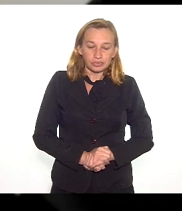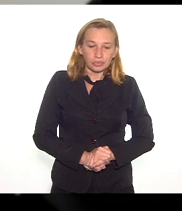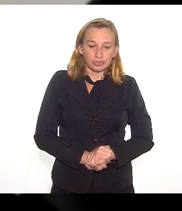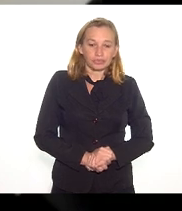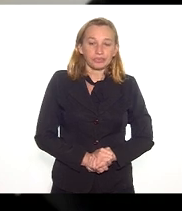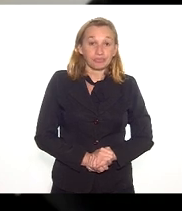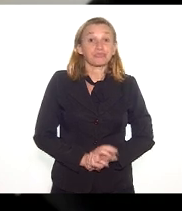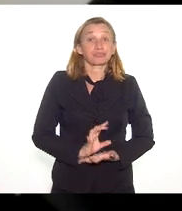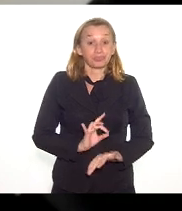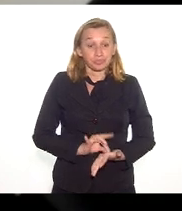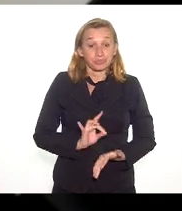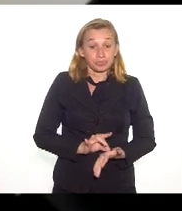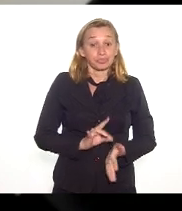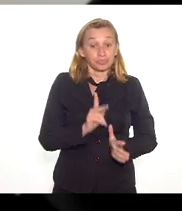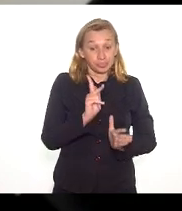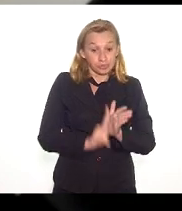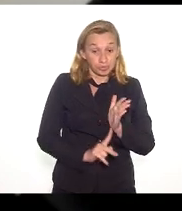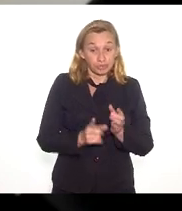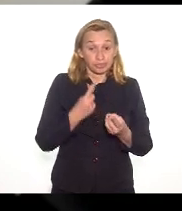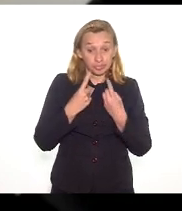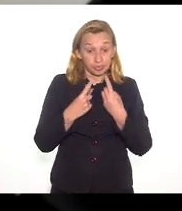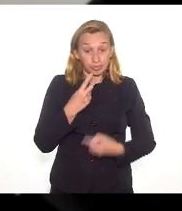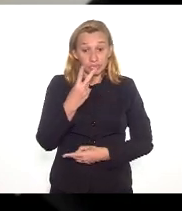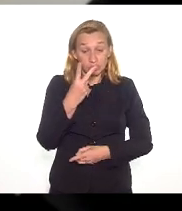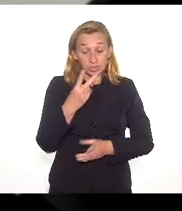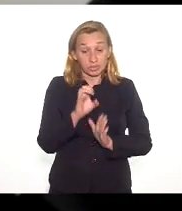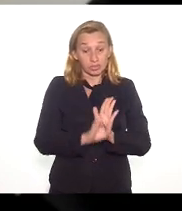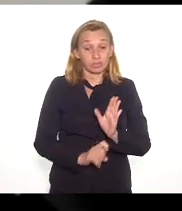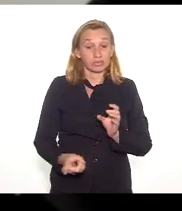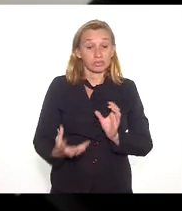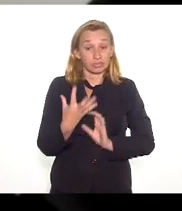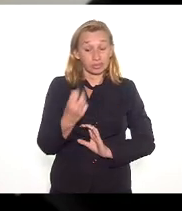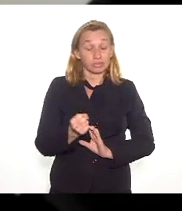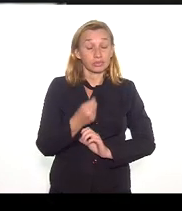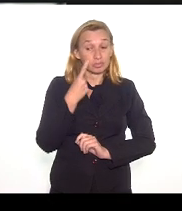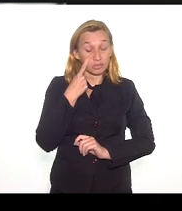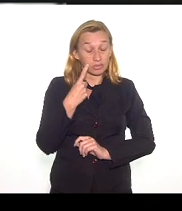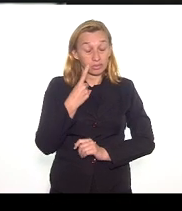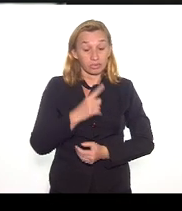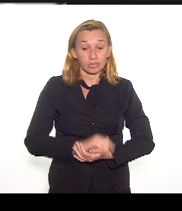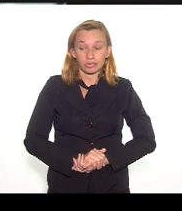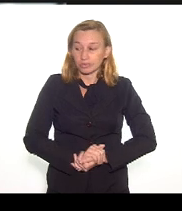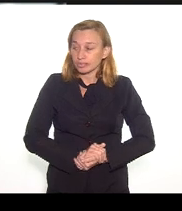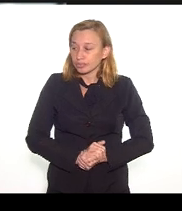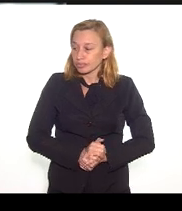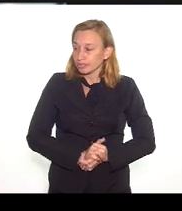Na verdade, o projeto está em discussão, recebeu 2 emendas. Deixa eu olhar